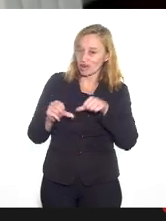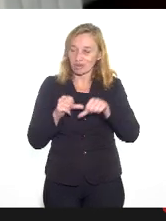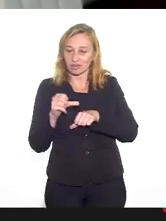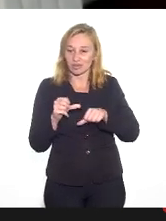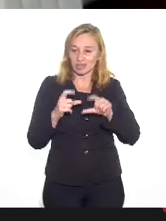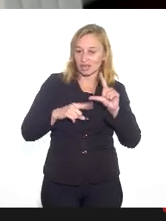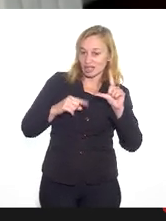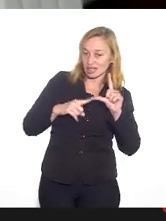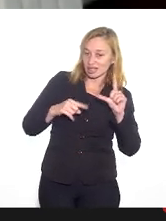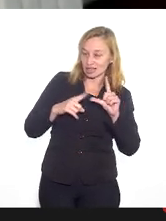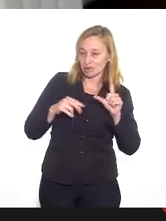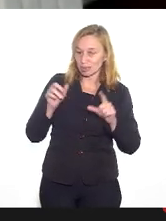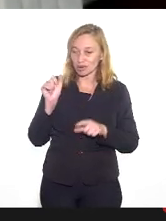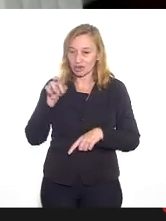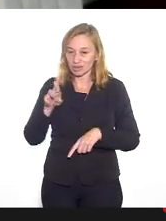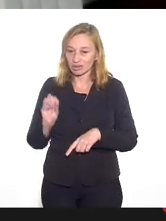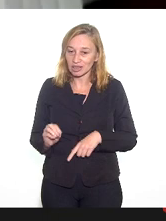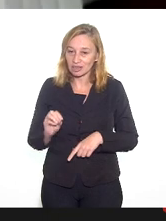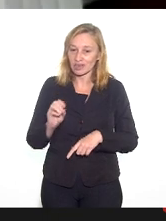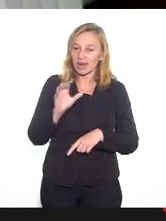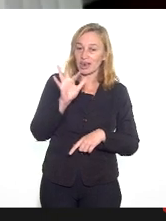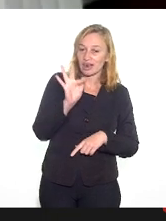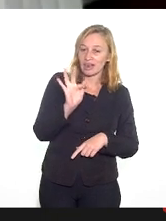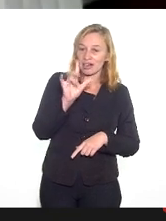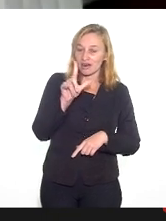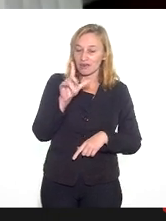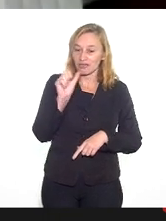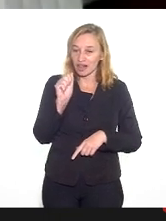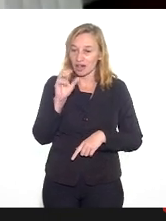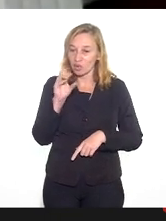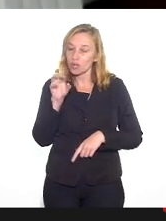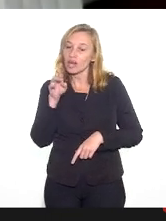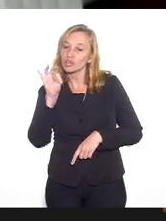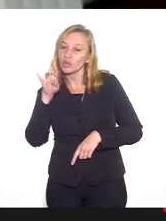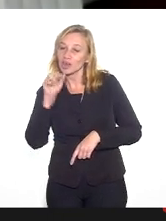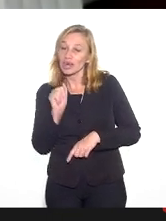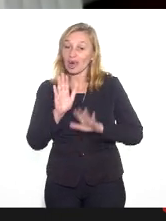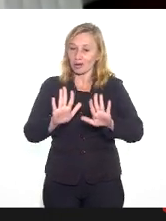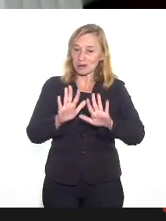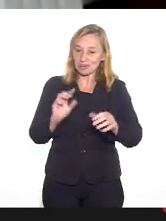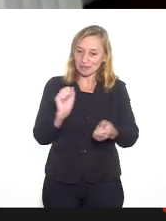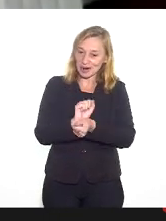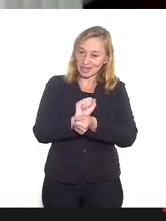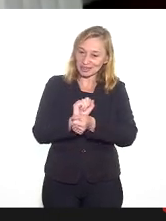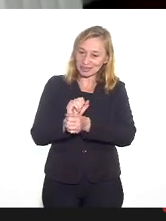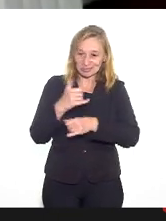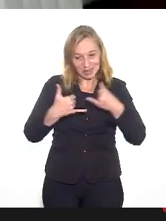da Procuradoria, botar Flacuradoria do Estado. Mas, fora de brincadeiras,